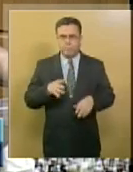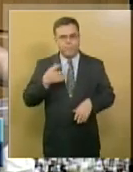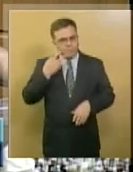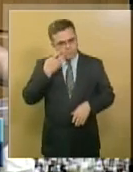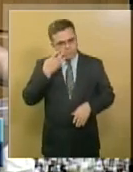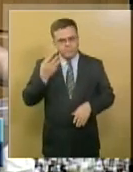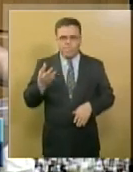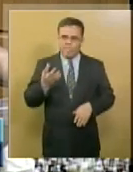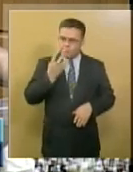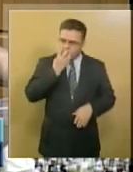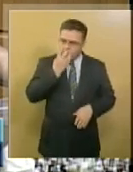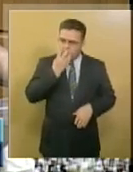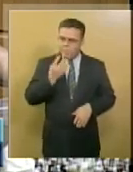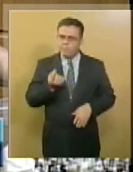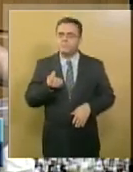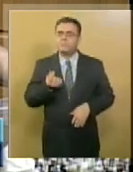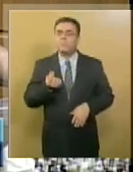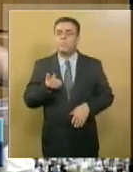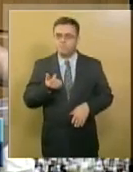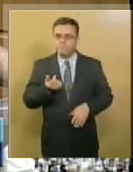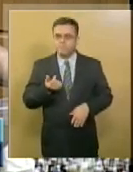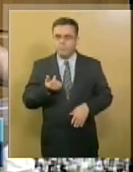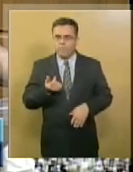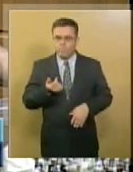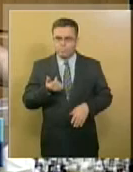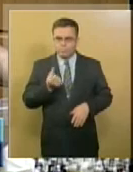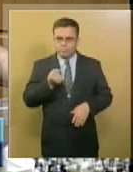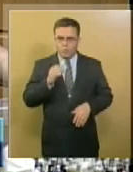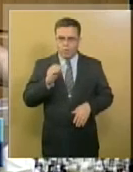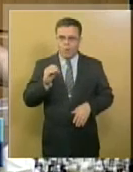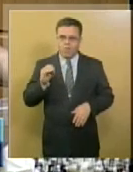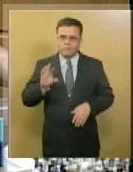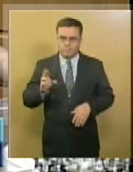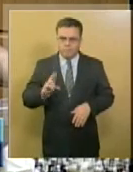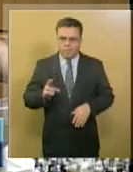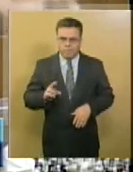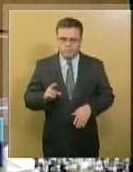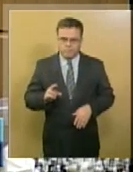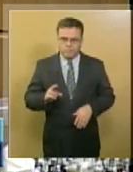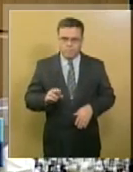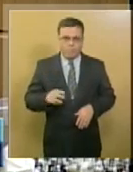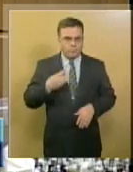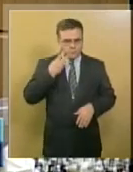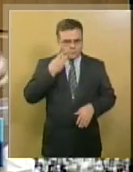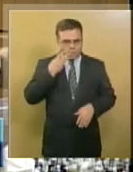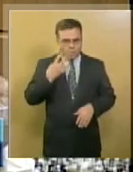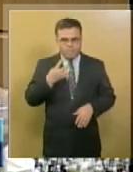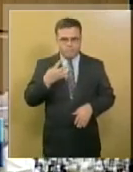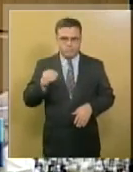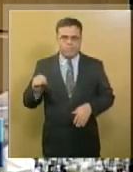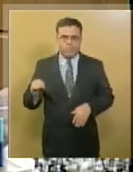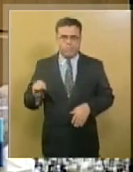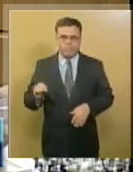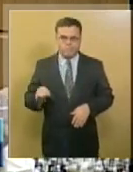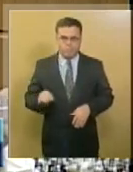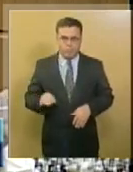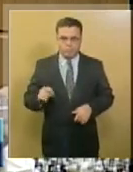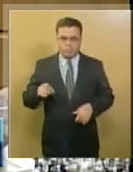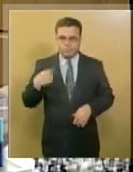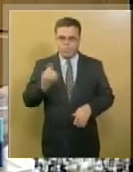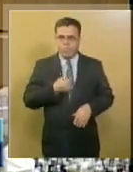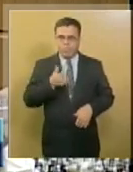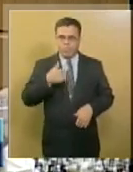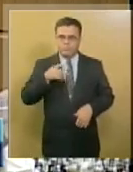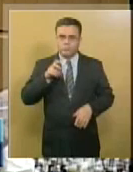um gato custa, uma gata cerca de R$ 800, um gato cerca de 400. Na nossa campanha, 150